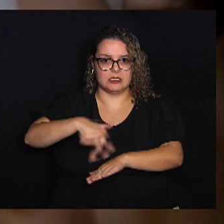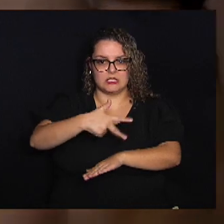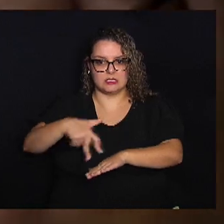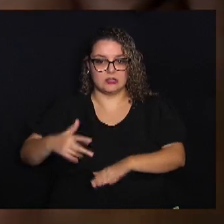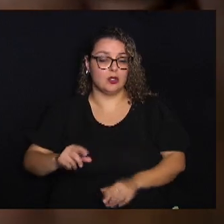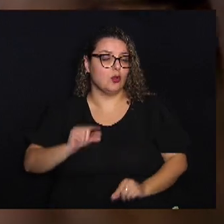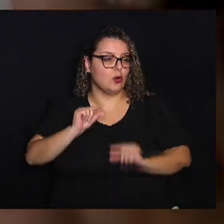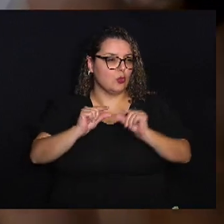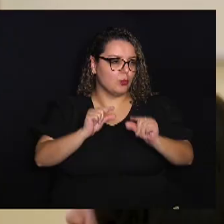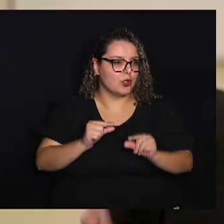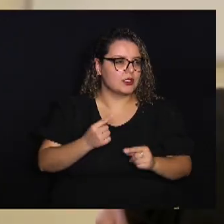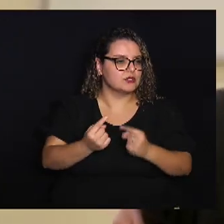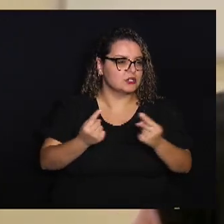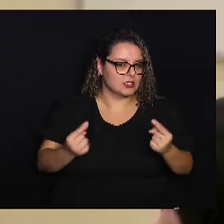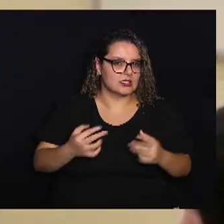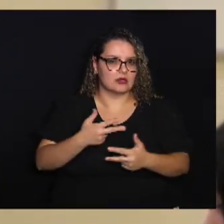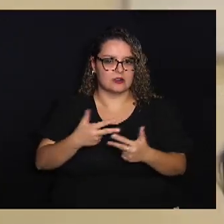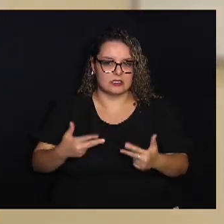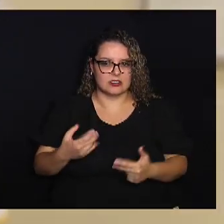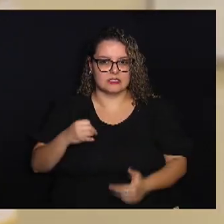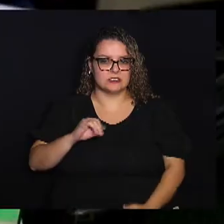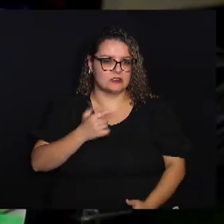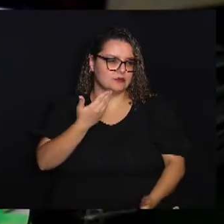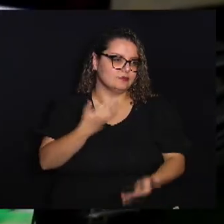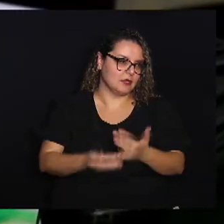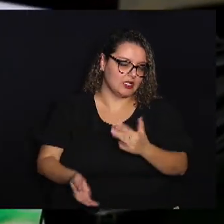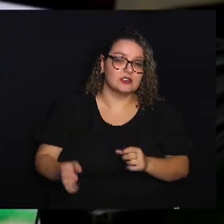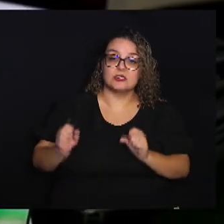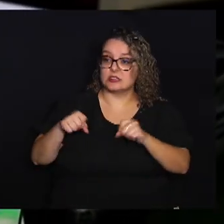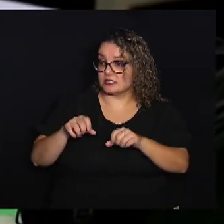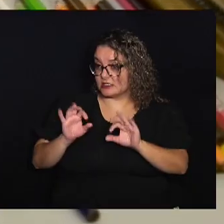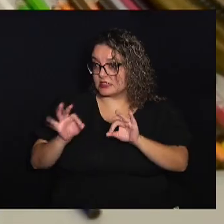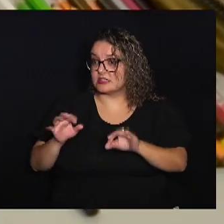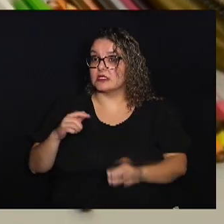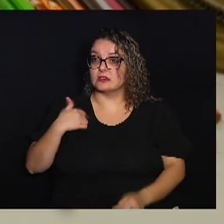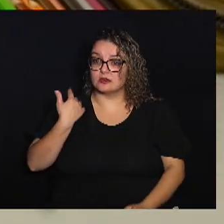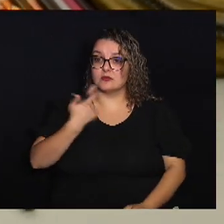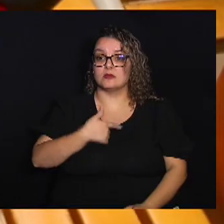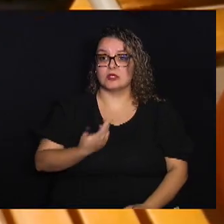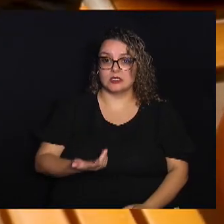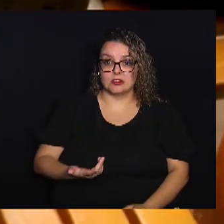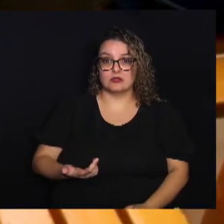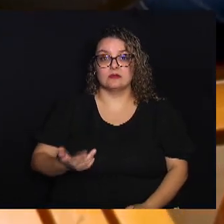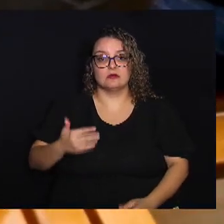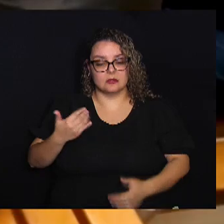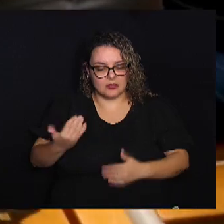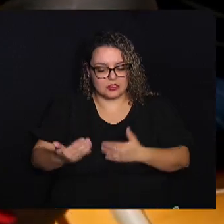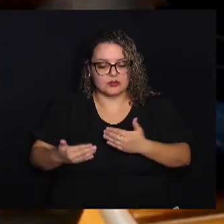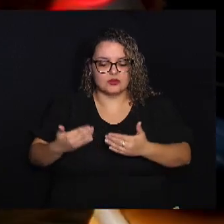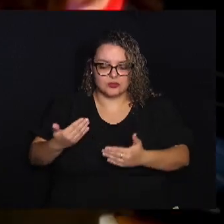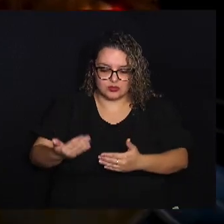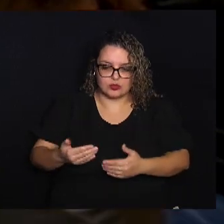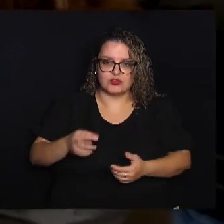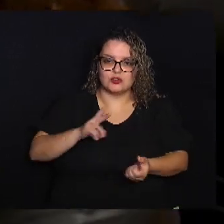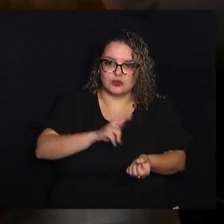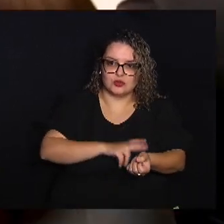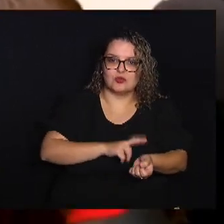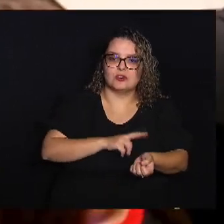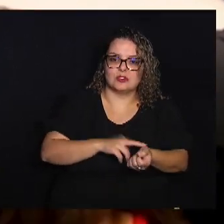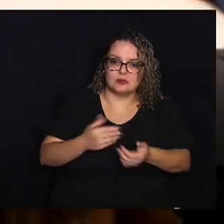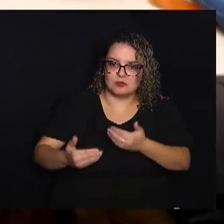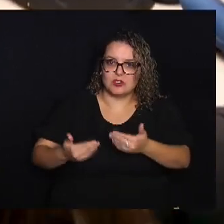saber um pouquinho de cada coisa, porque senão não dá. Não... Exato, pra gente sambando